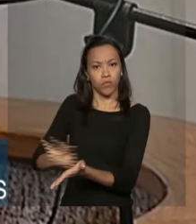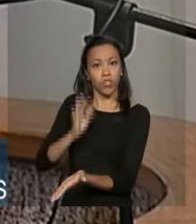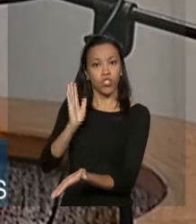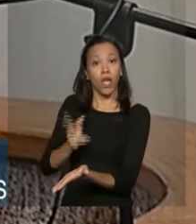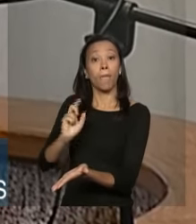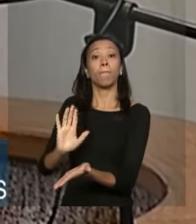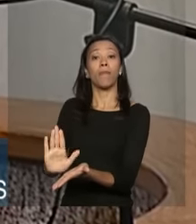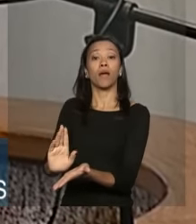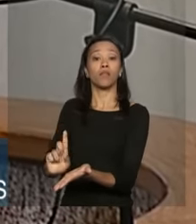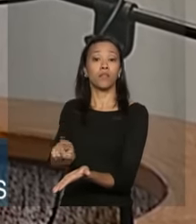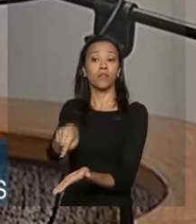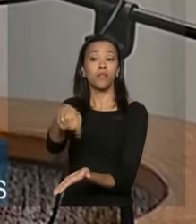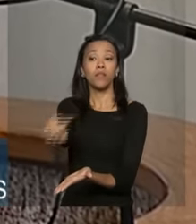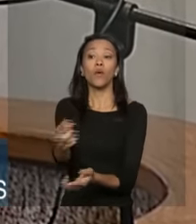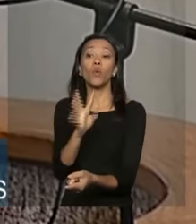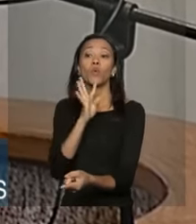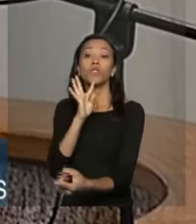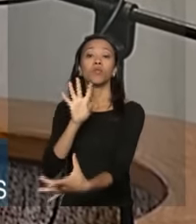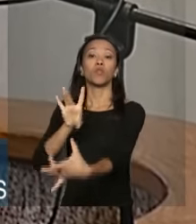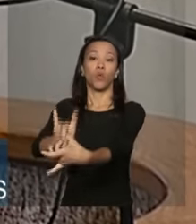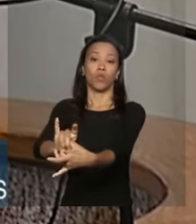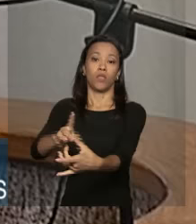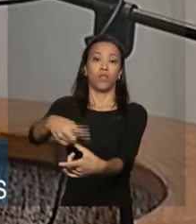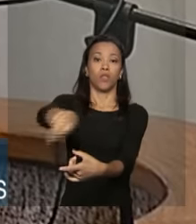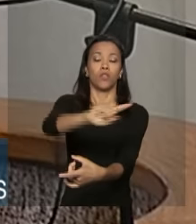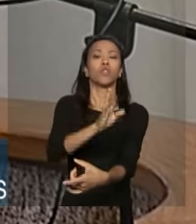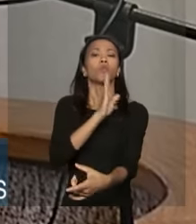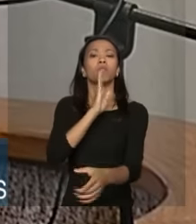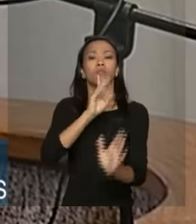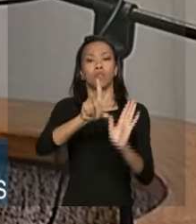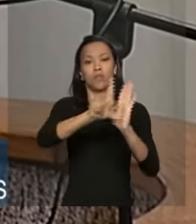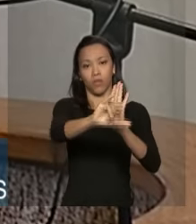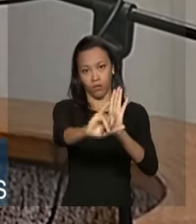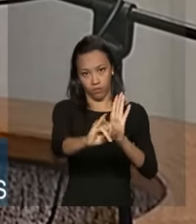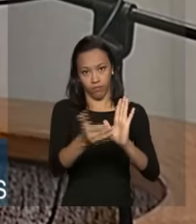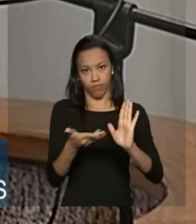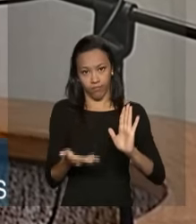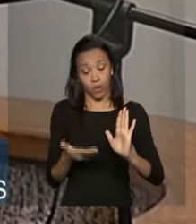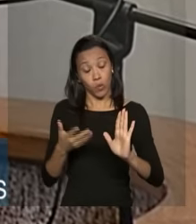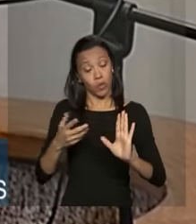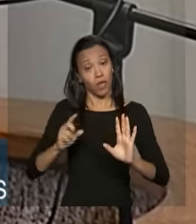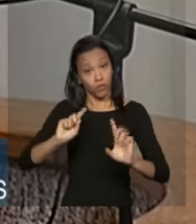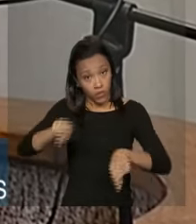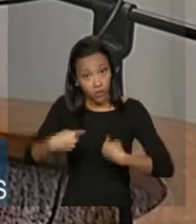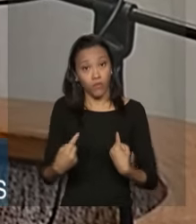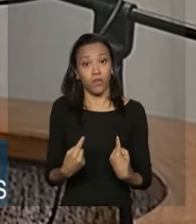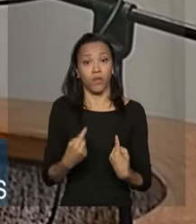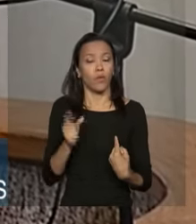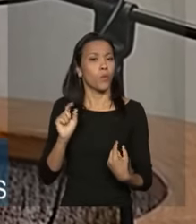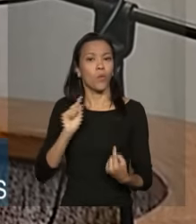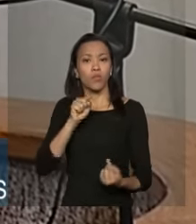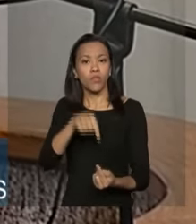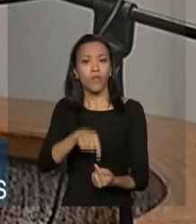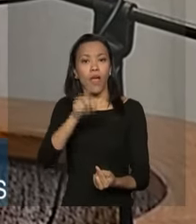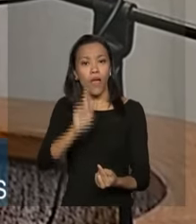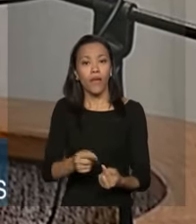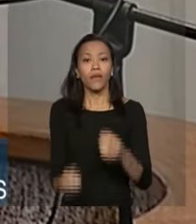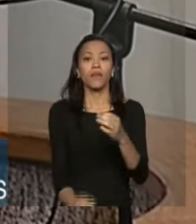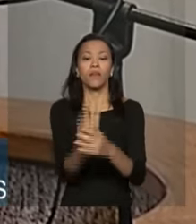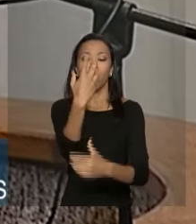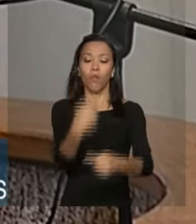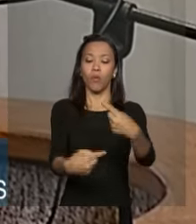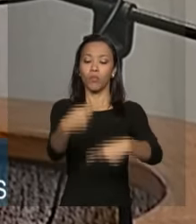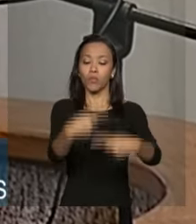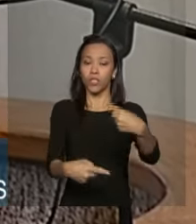a adoção de de legislação condicente o desafio é construir uma política geral